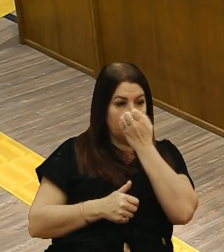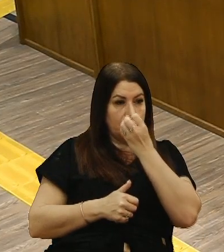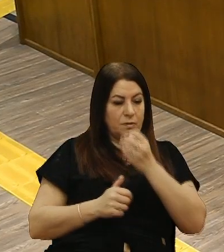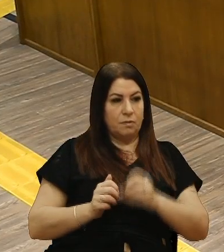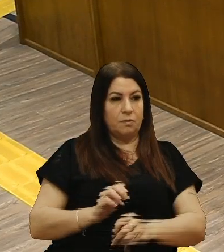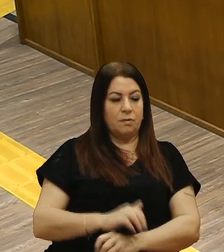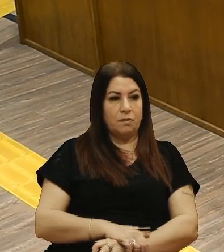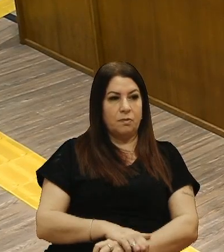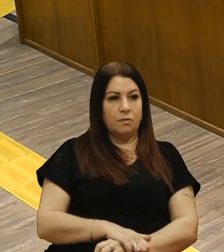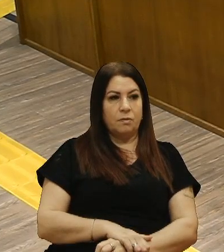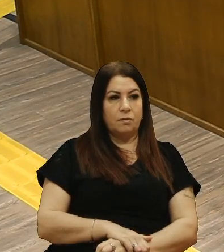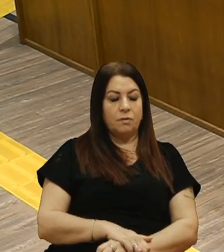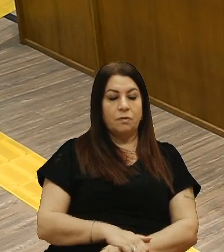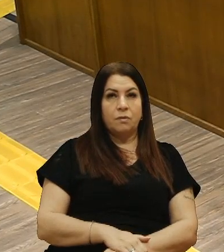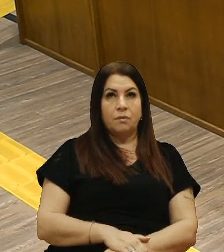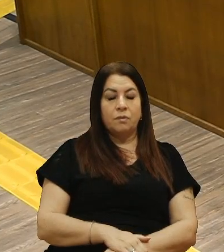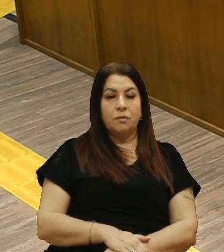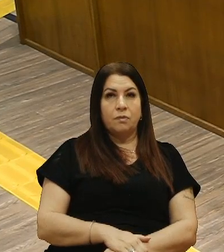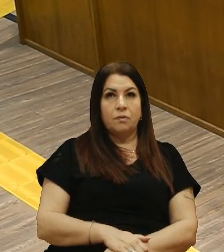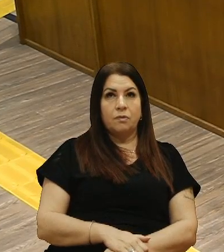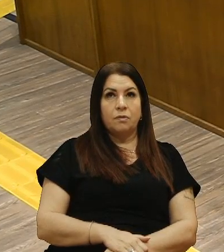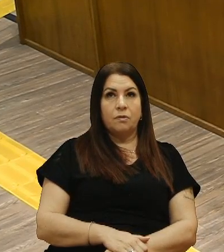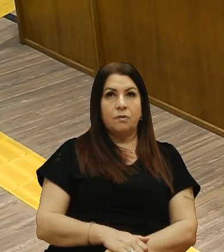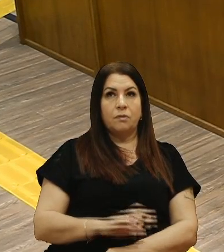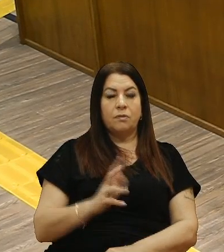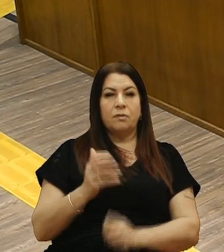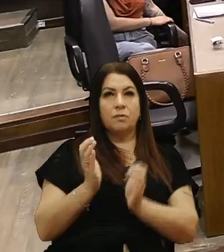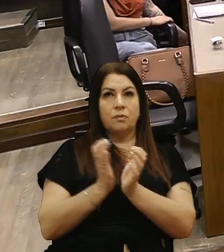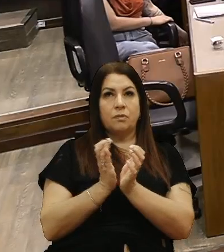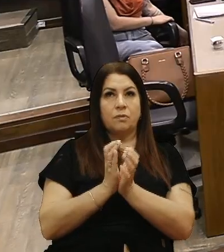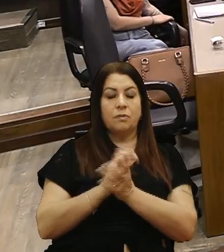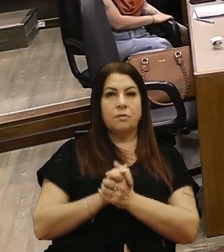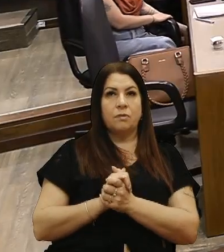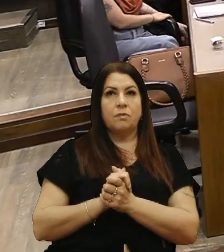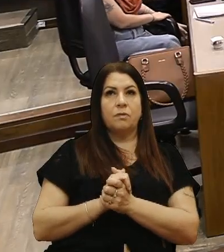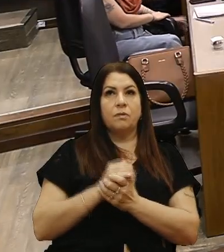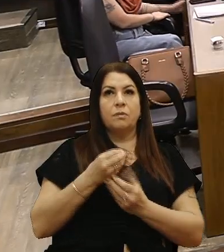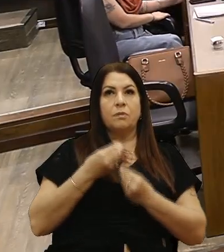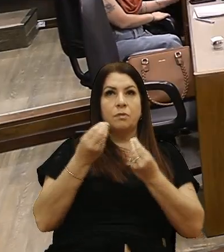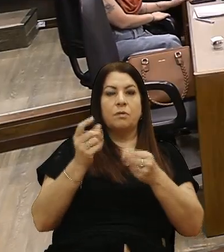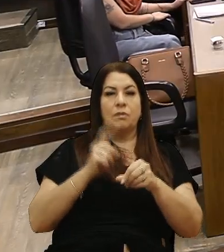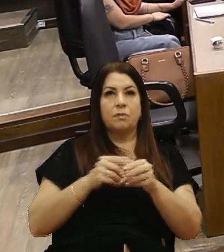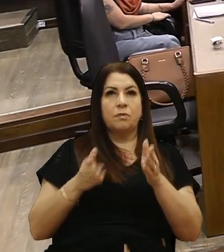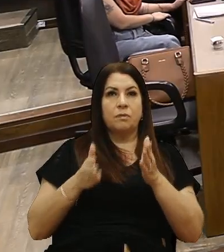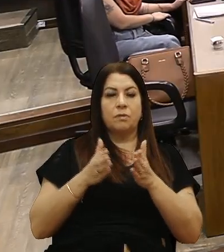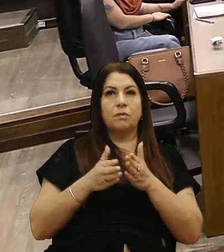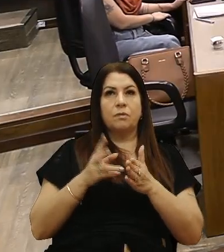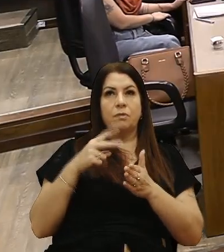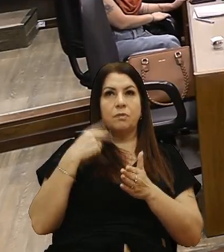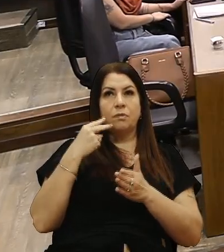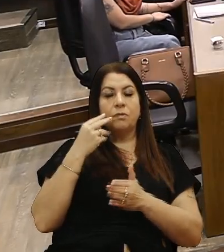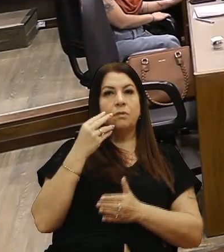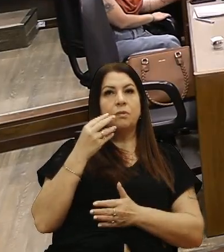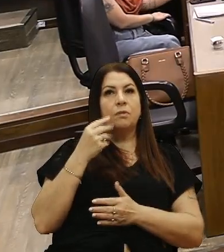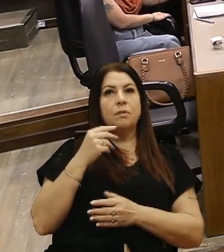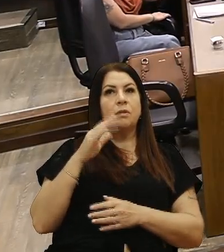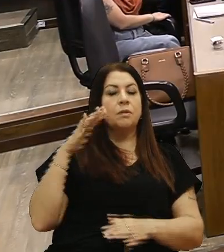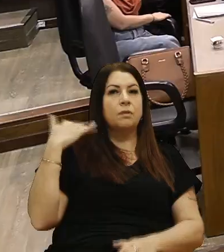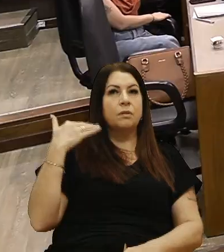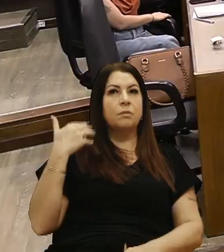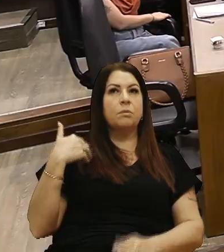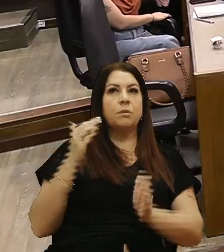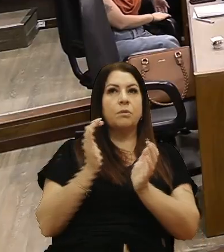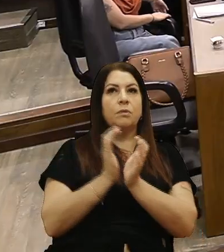Senhora presidenta, nobres colegas, eu cedo esse espaço à vereadora Andressa Marques, minha